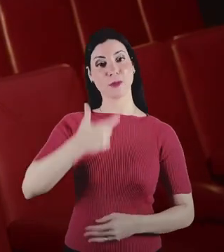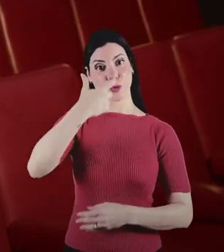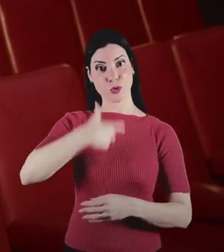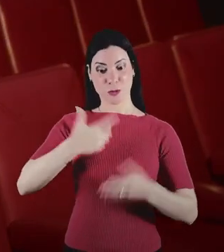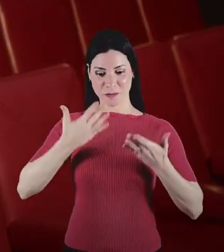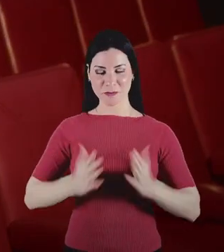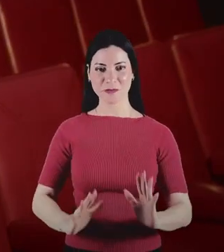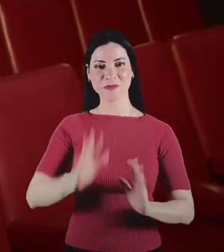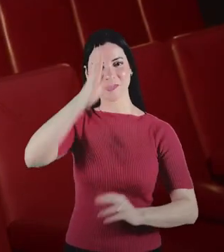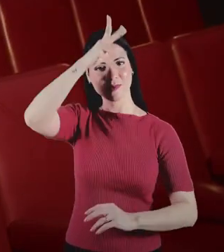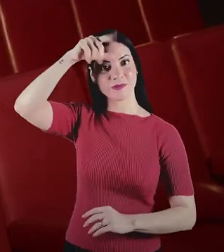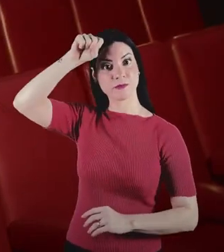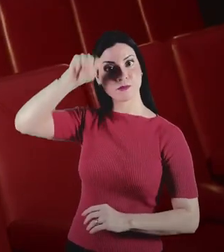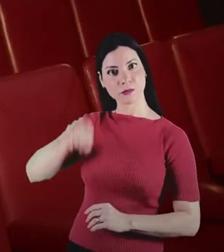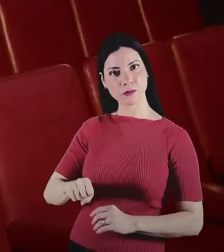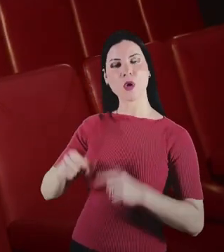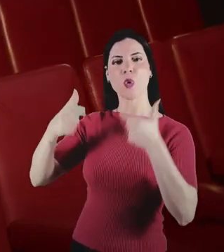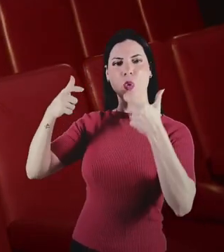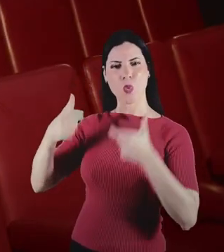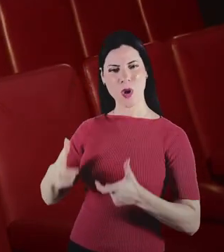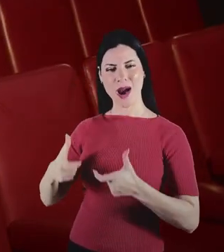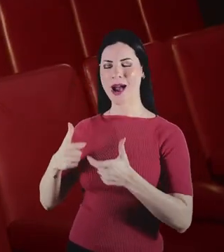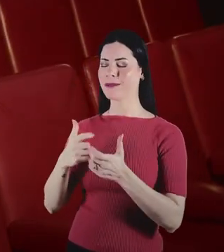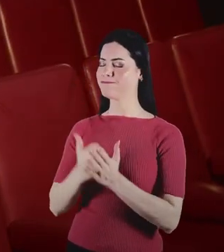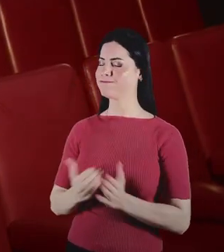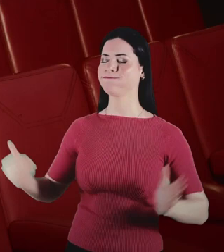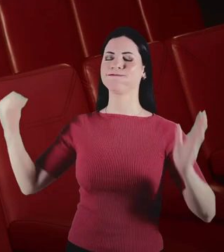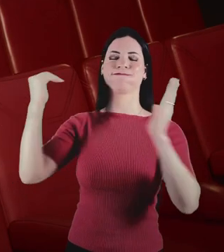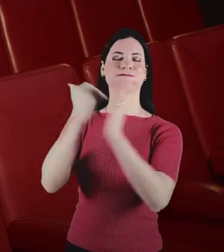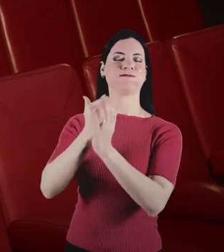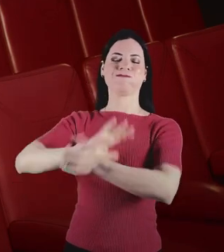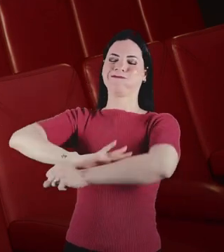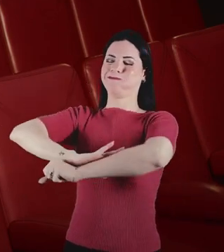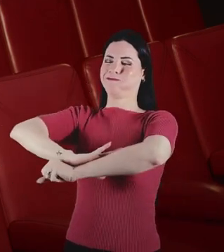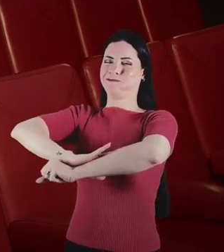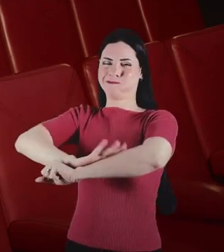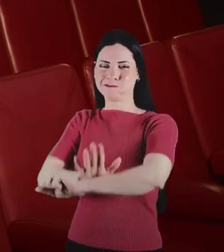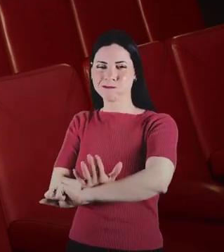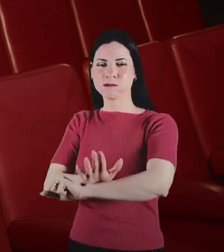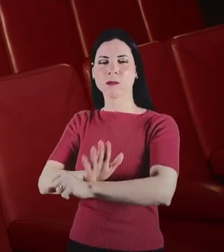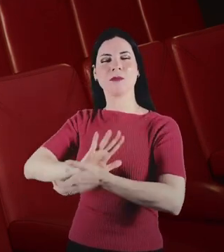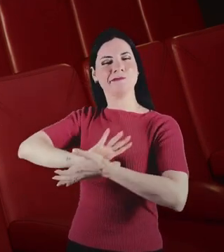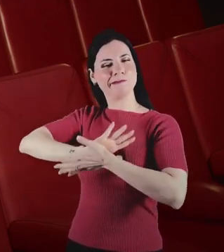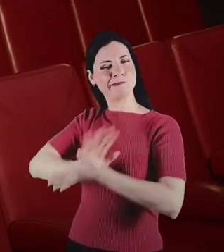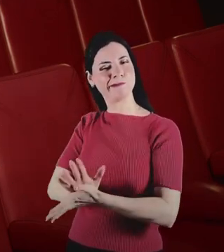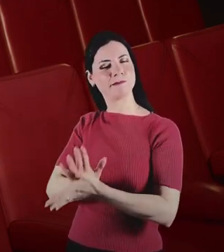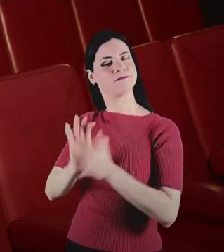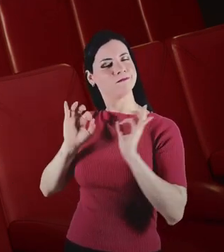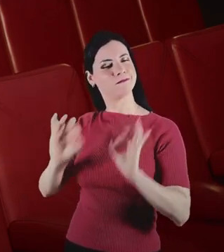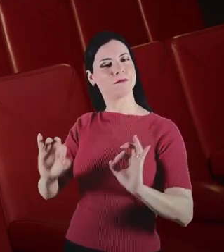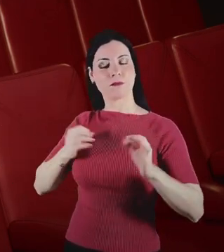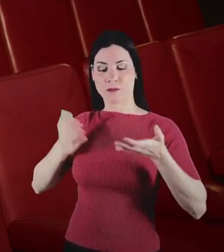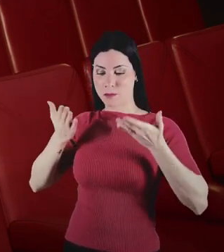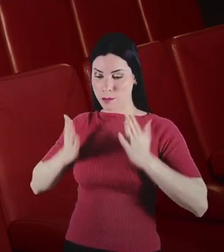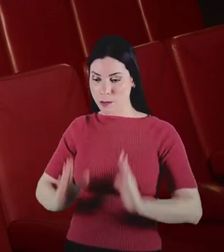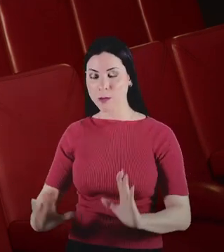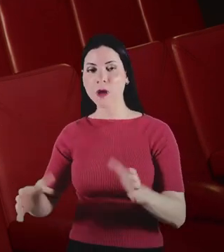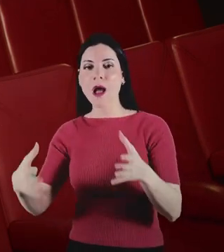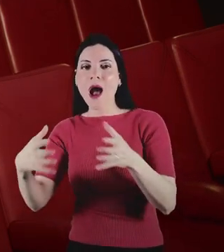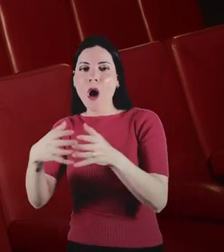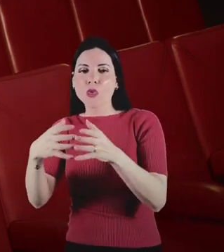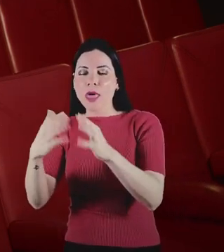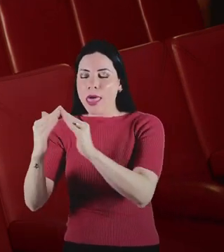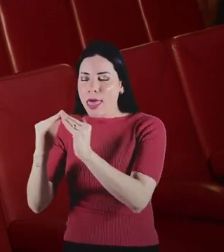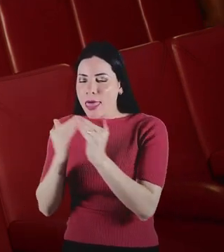lugar extremamente racista, né, preconceituoso. Né? Eu nasci e me criei na aldeia